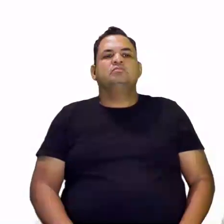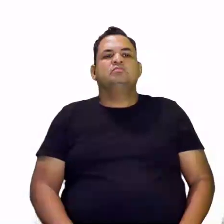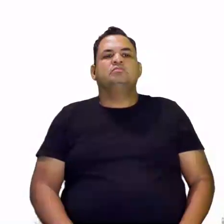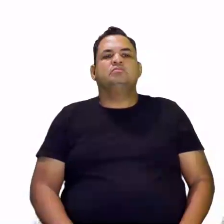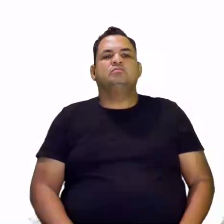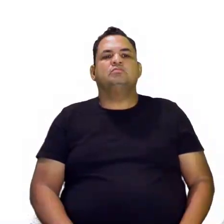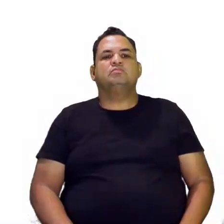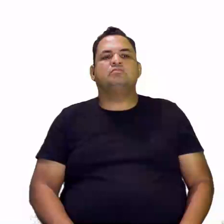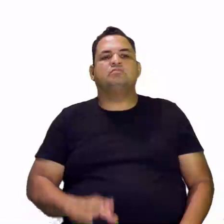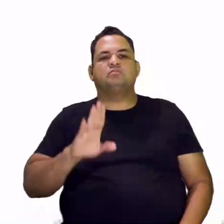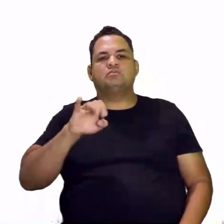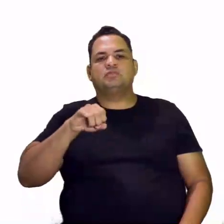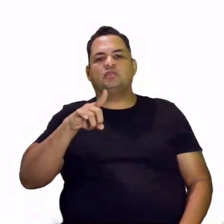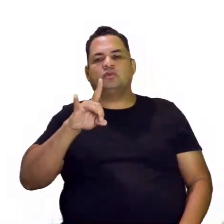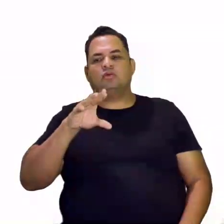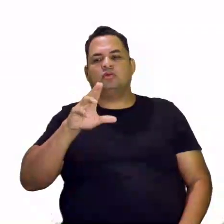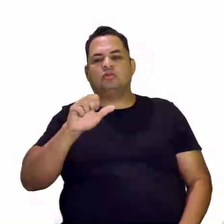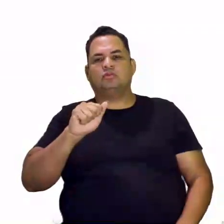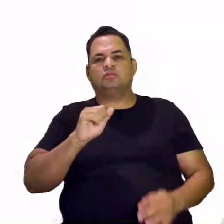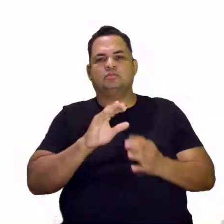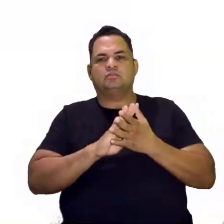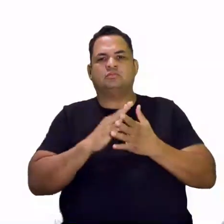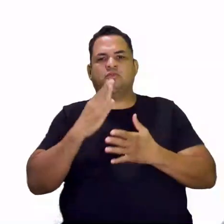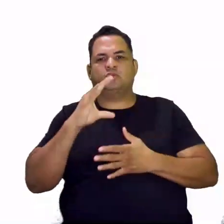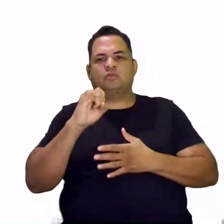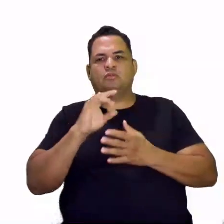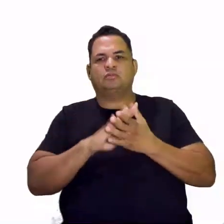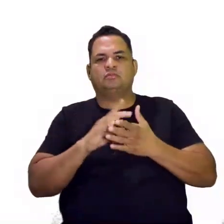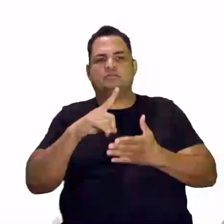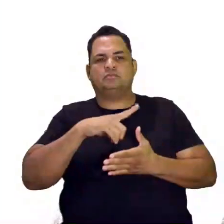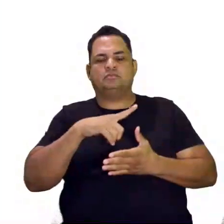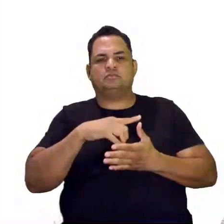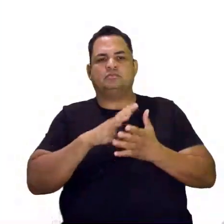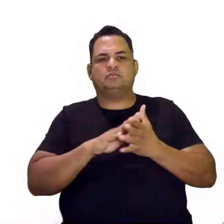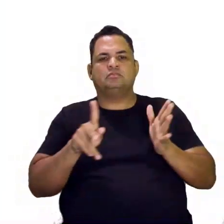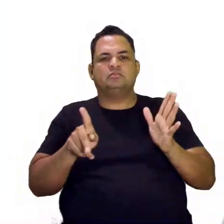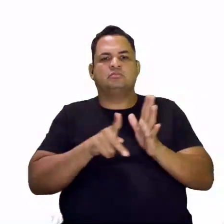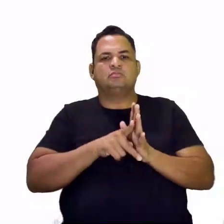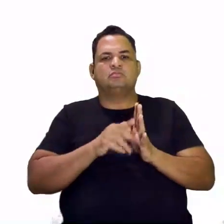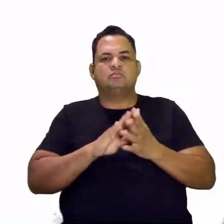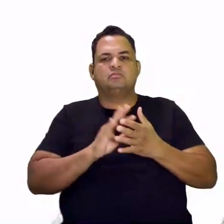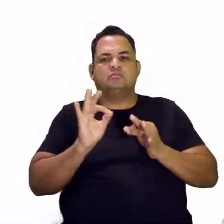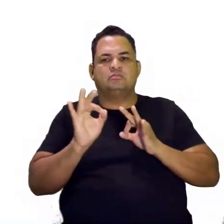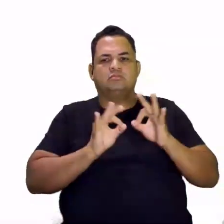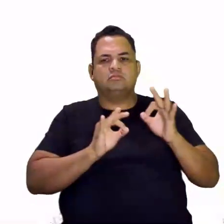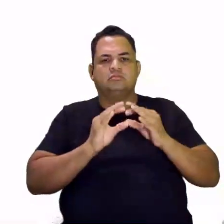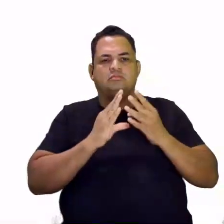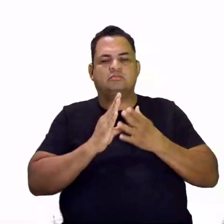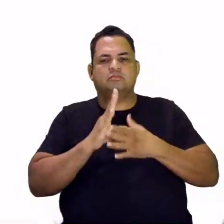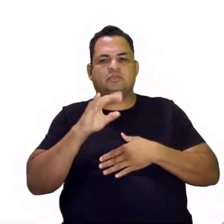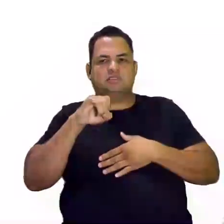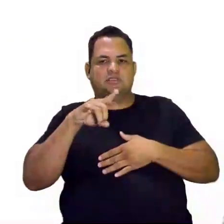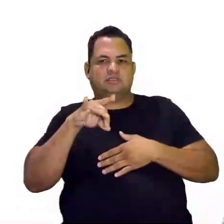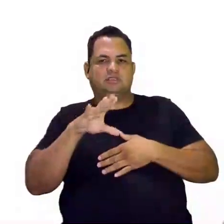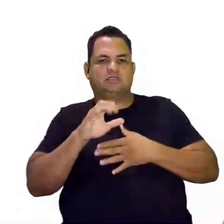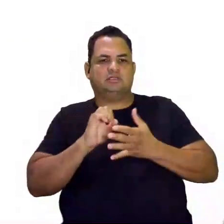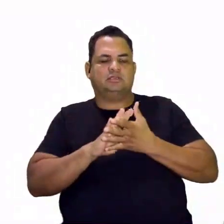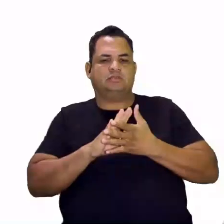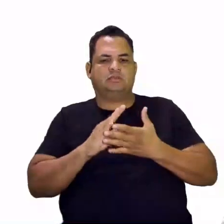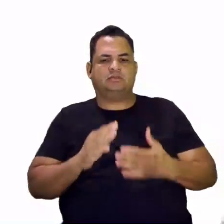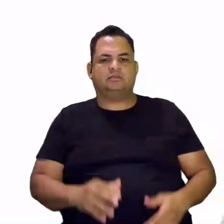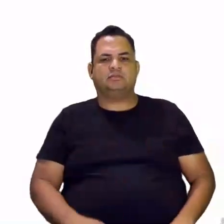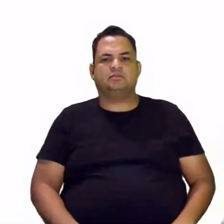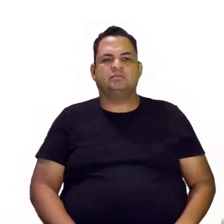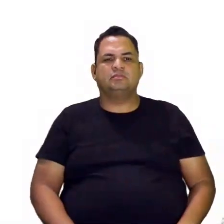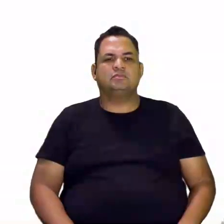ponto. As mitocôndrias e os cloroplastos possuem sua própria maquinária para a síntese de quem?